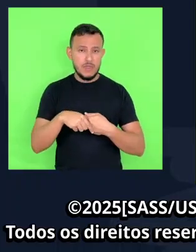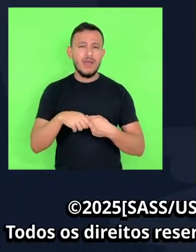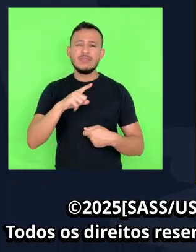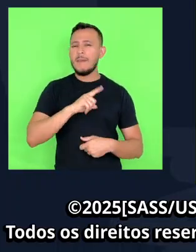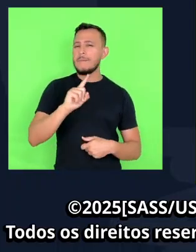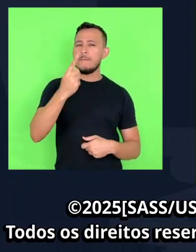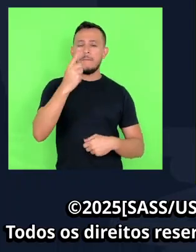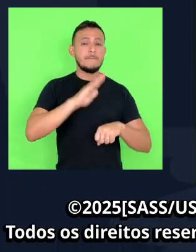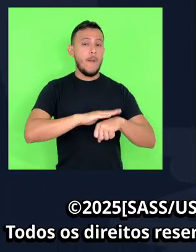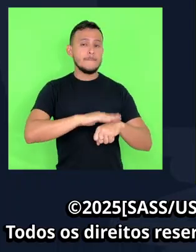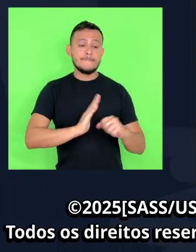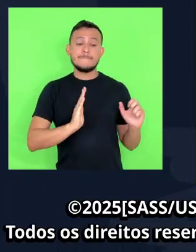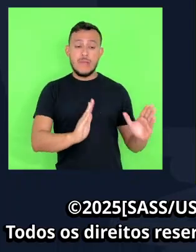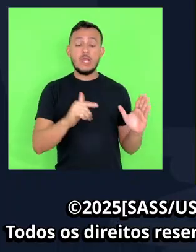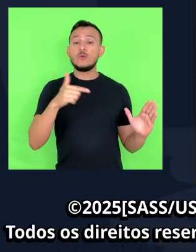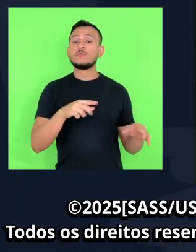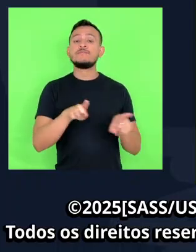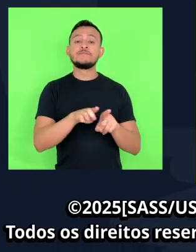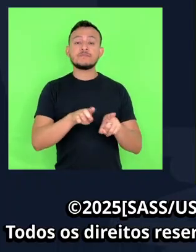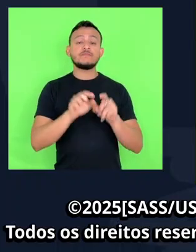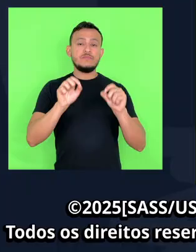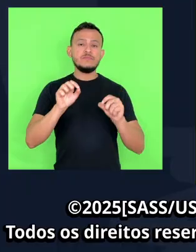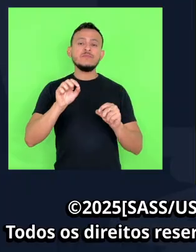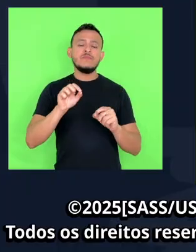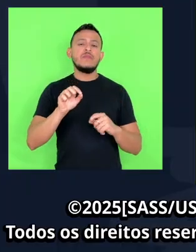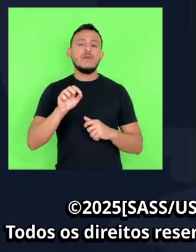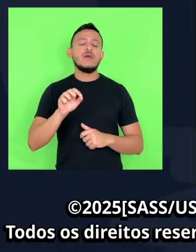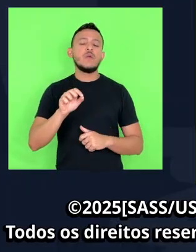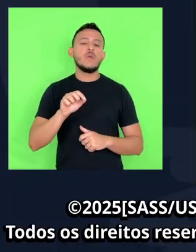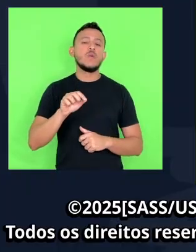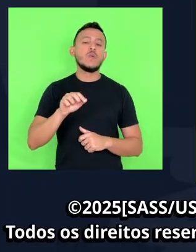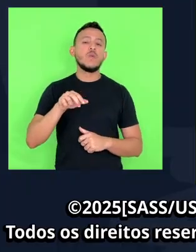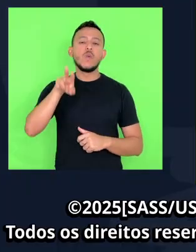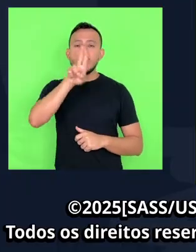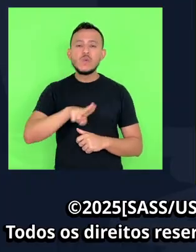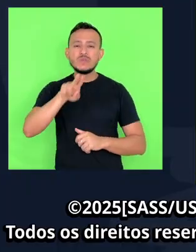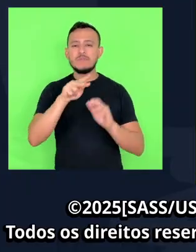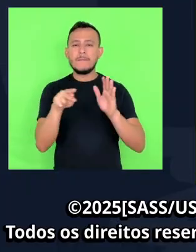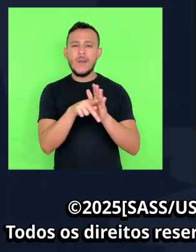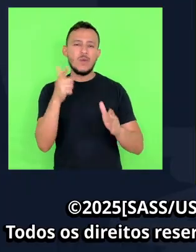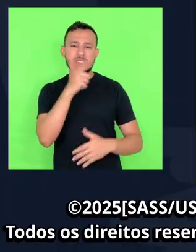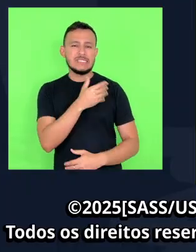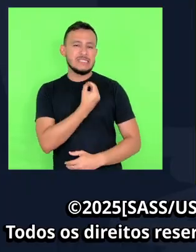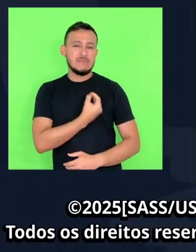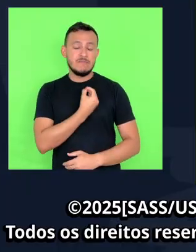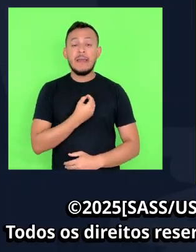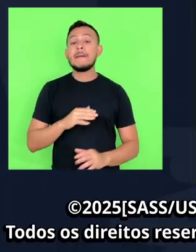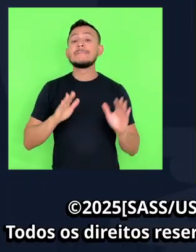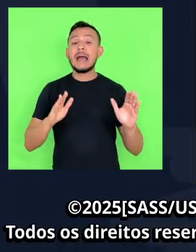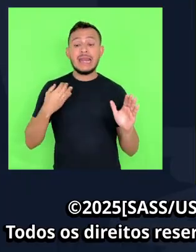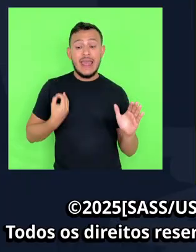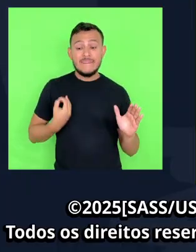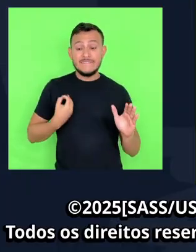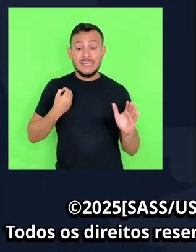num primeiro momento, isso ser muito útil para sobrevivência, vai